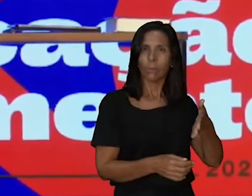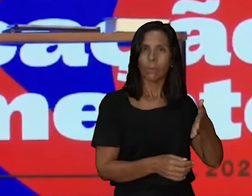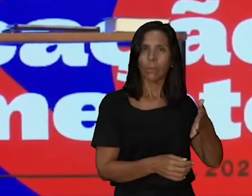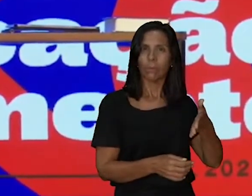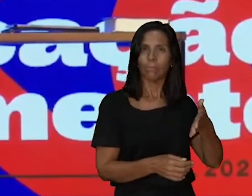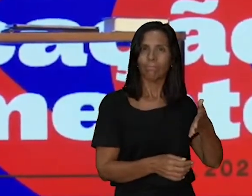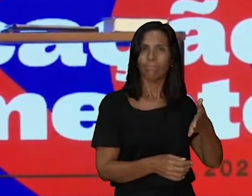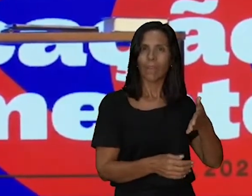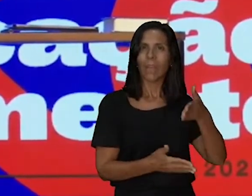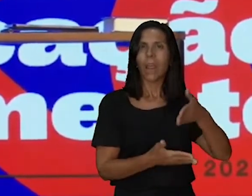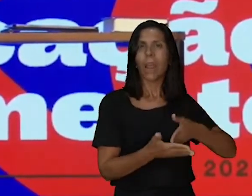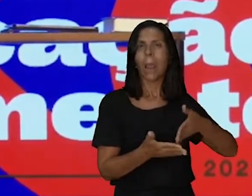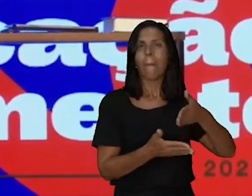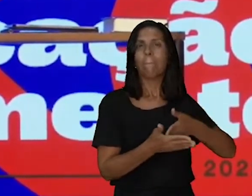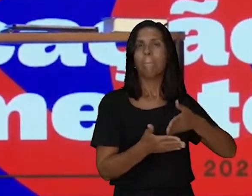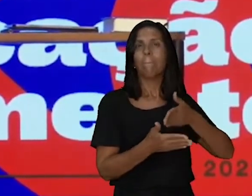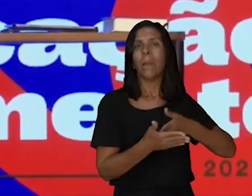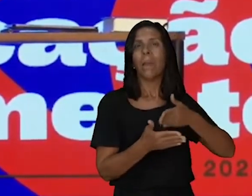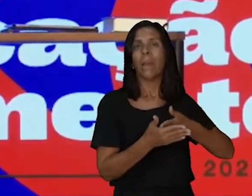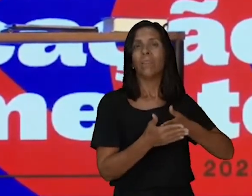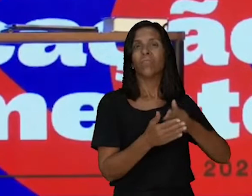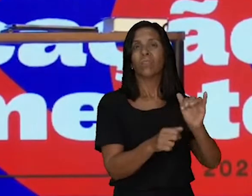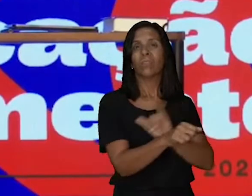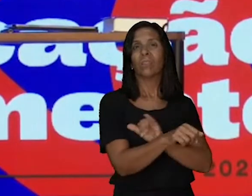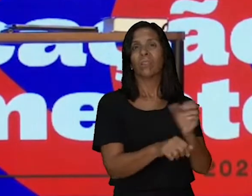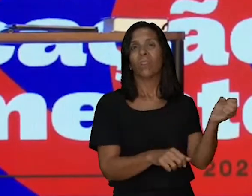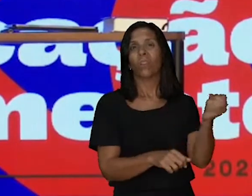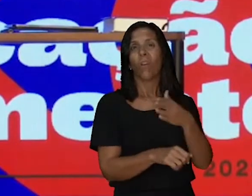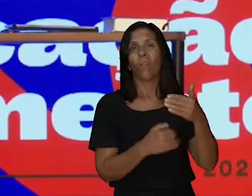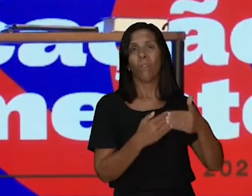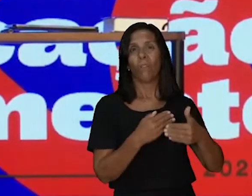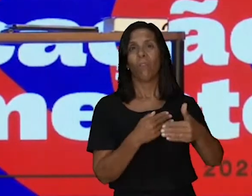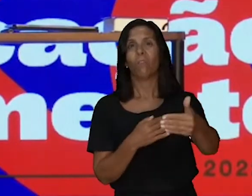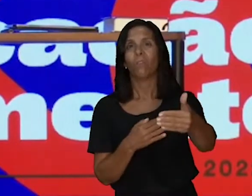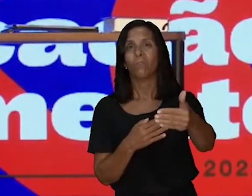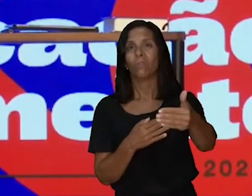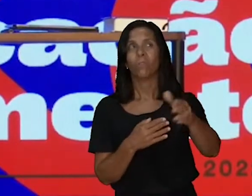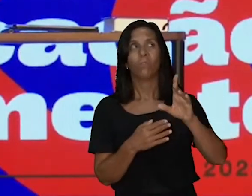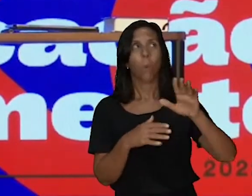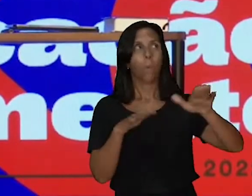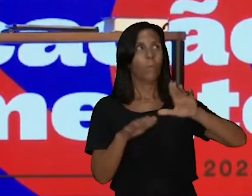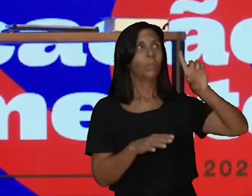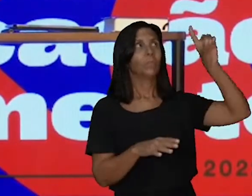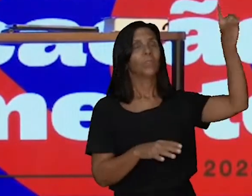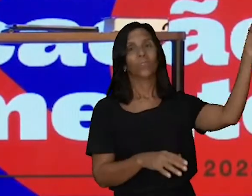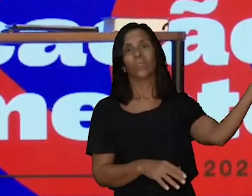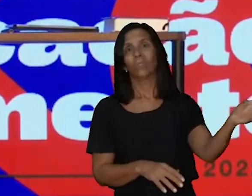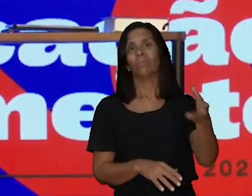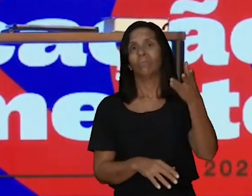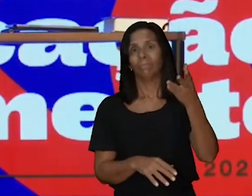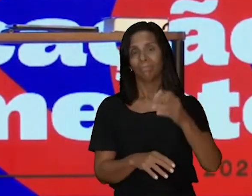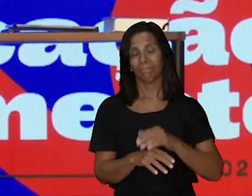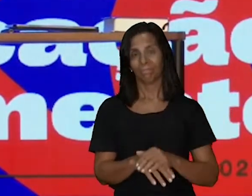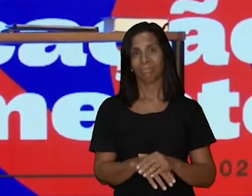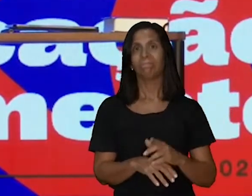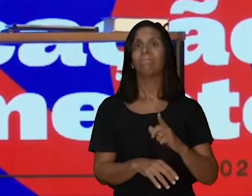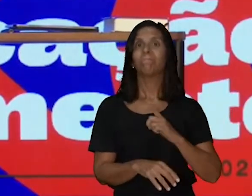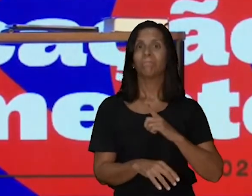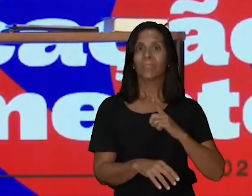nos impedem de ver as novas estratégias e o novo mover de Deus. Tem empresário